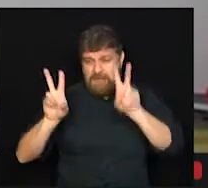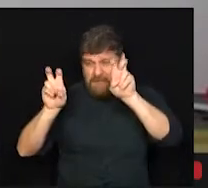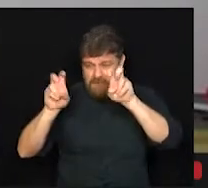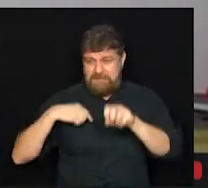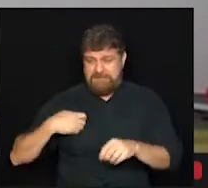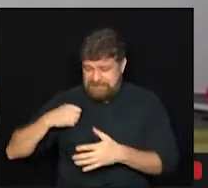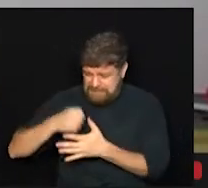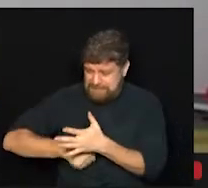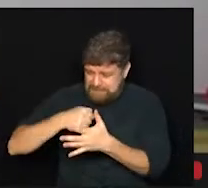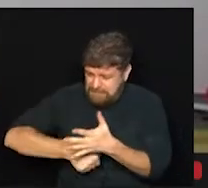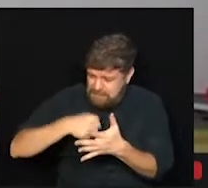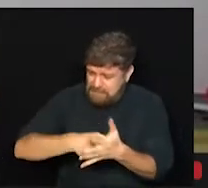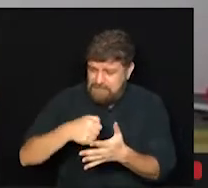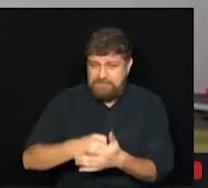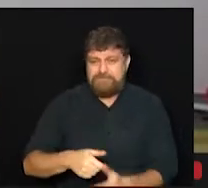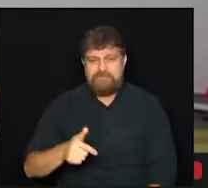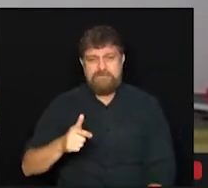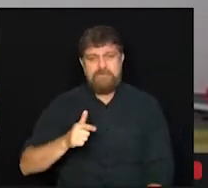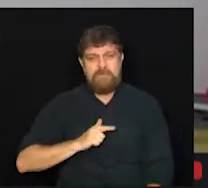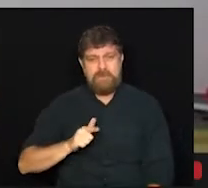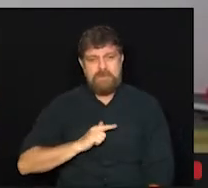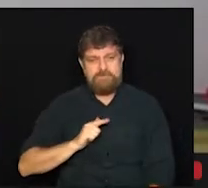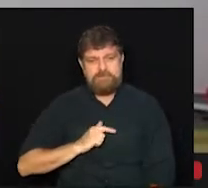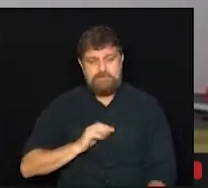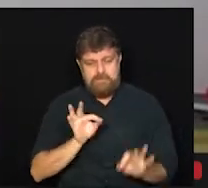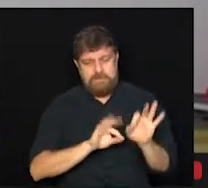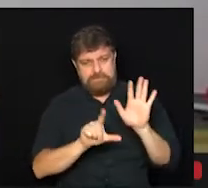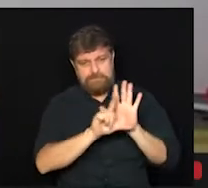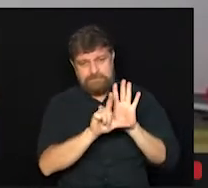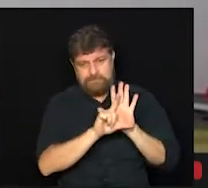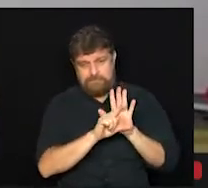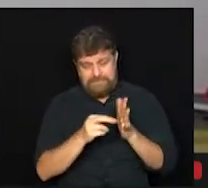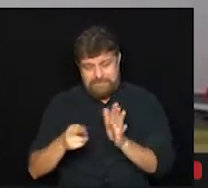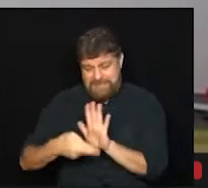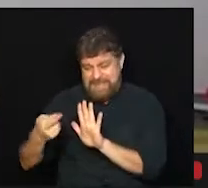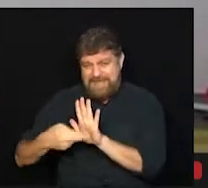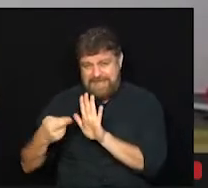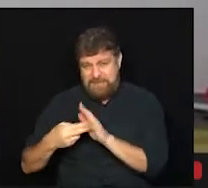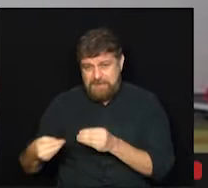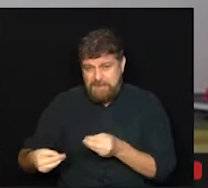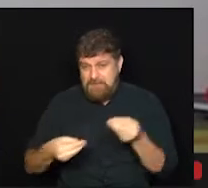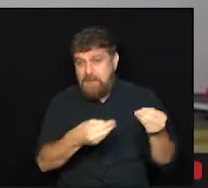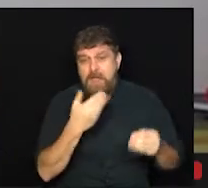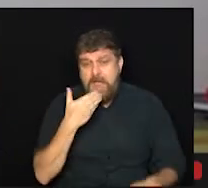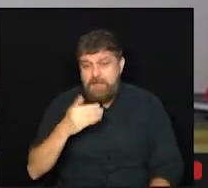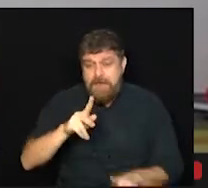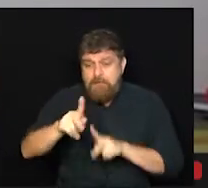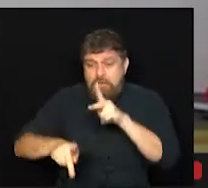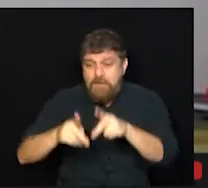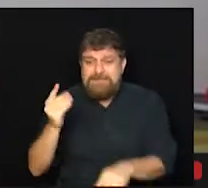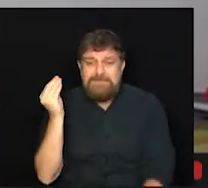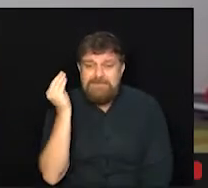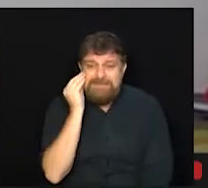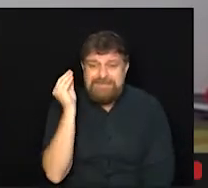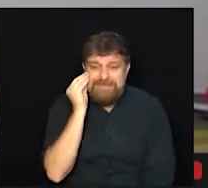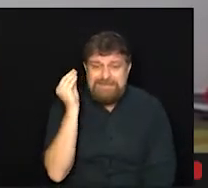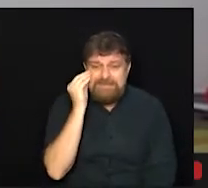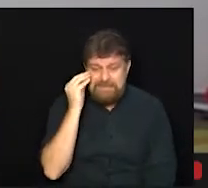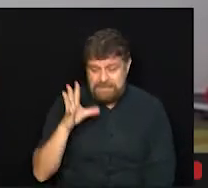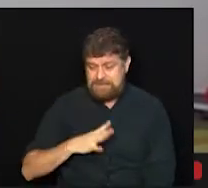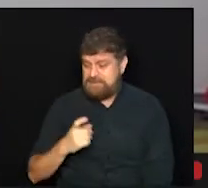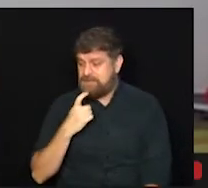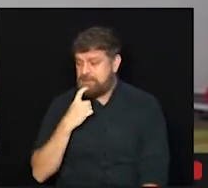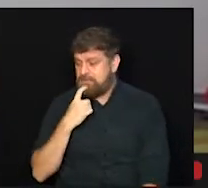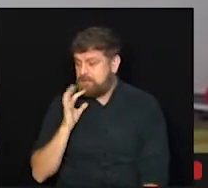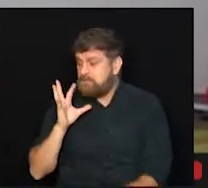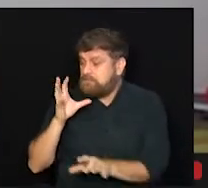cobrado, inclusive, através de projetos de lei, requerimentos, a testagem da população em Campinas. Como é